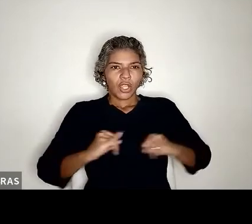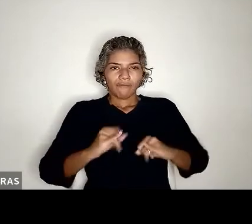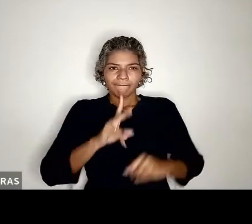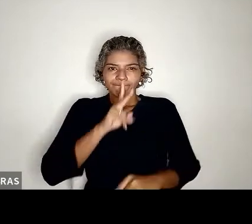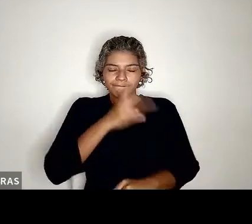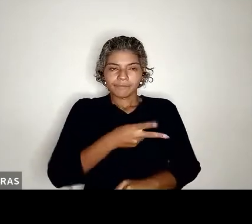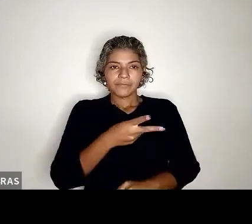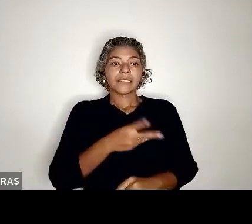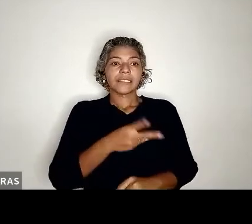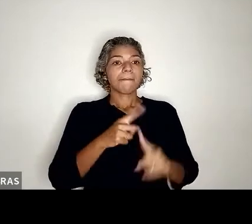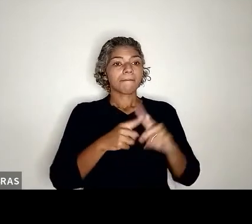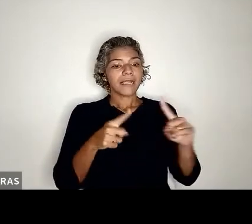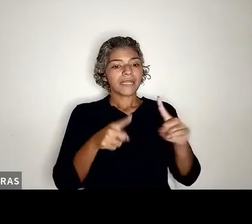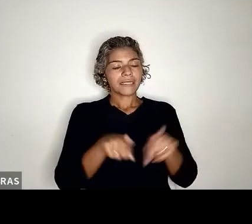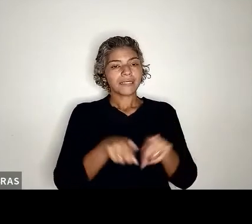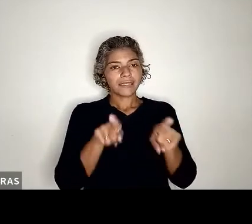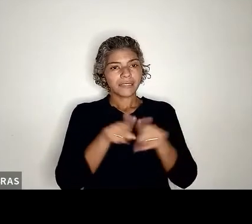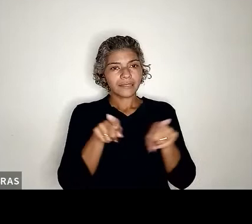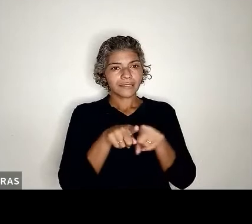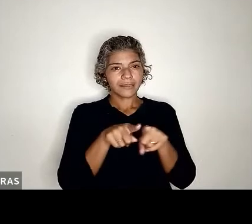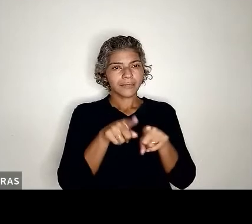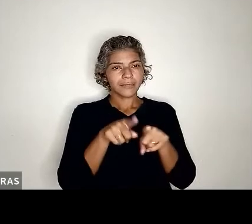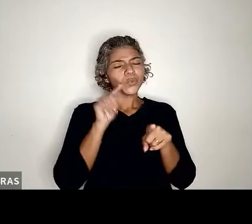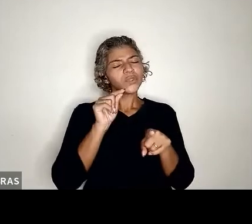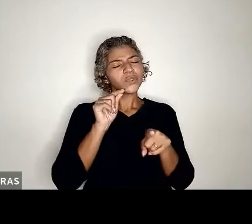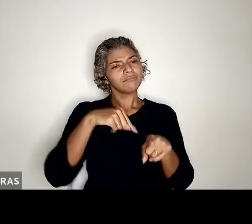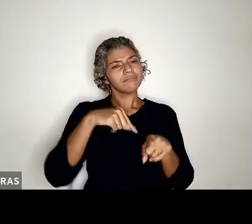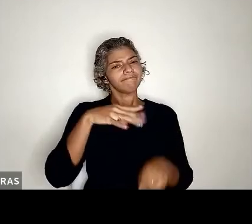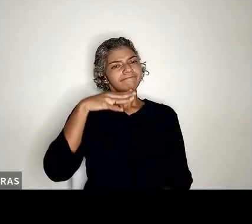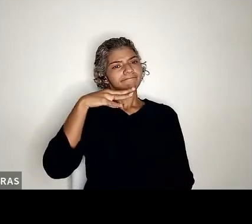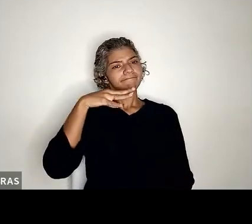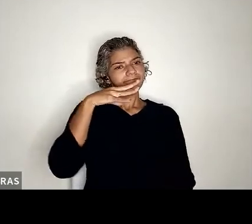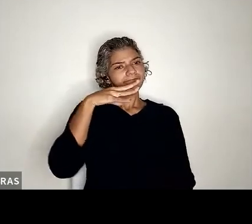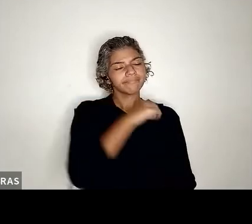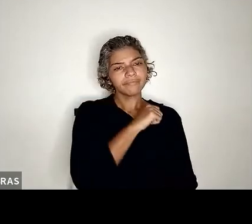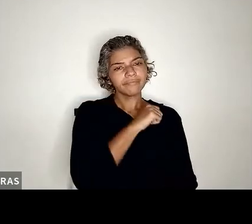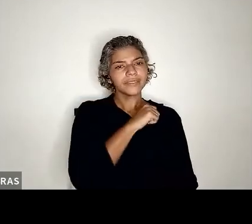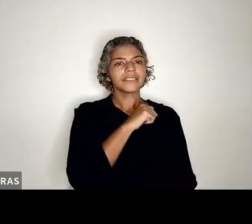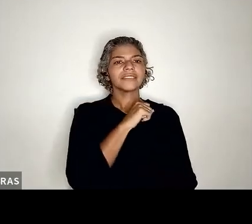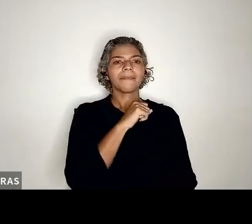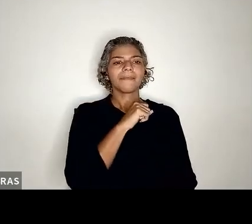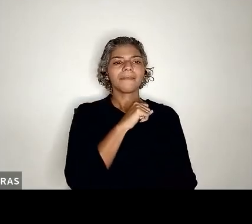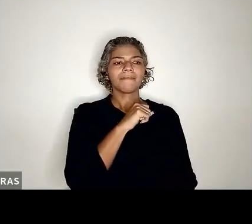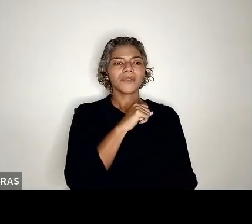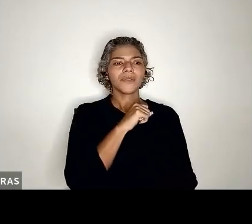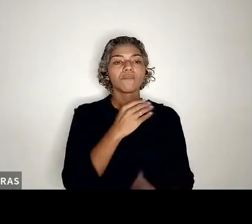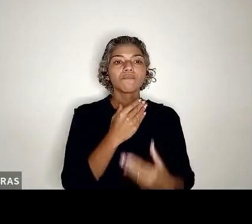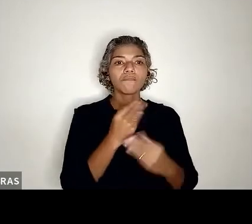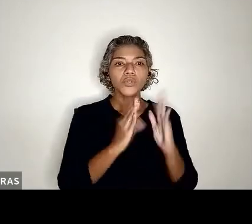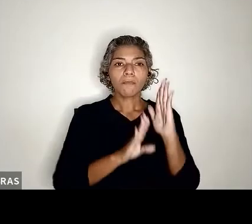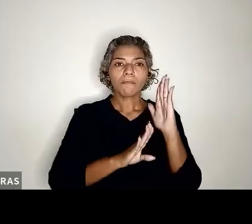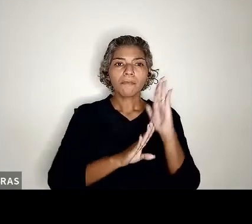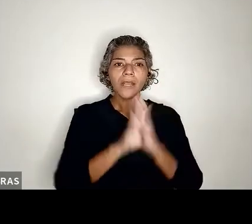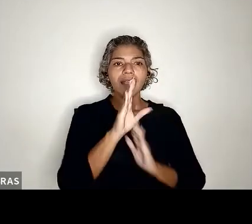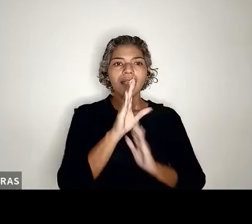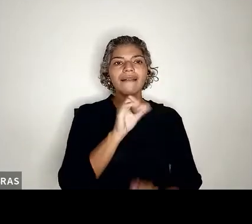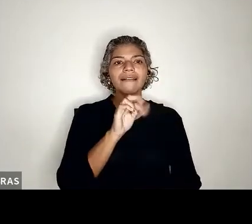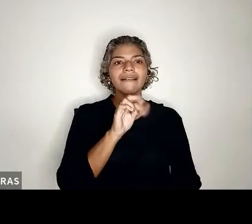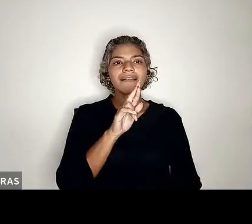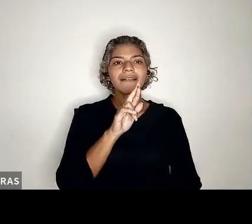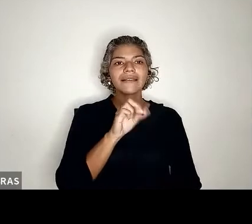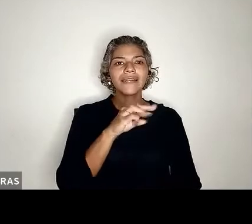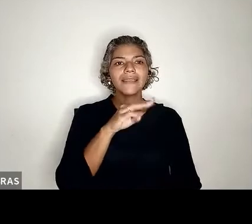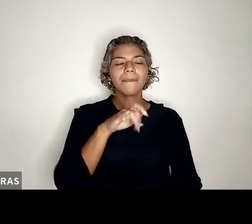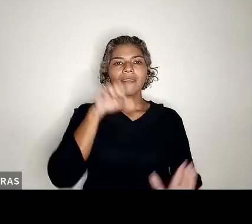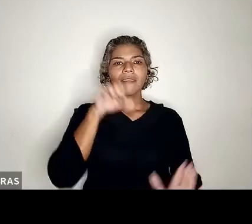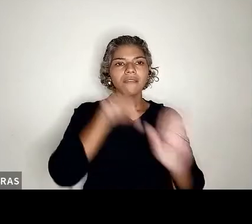vinha acompanhado pela percepção da negligência dos crimes cometidos no plano do governo federal na condução